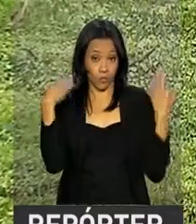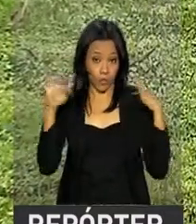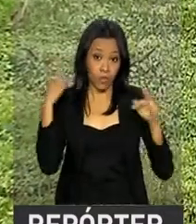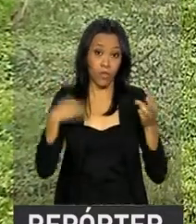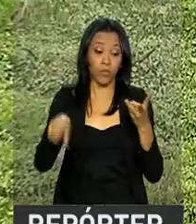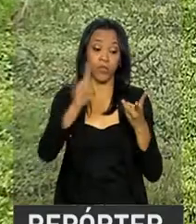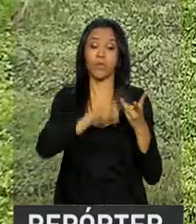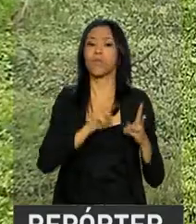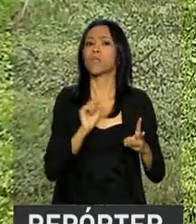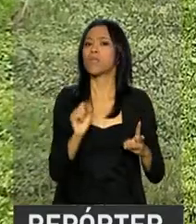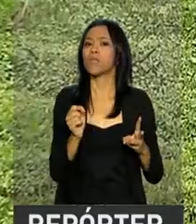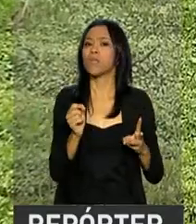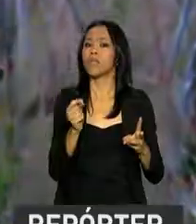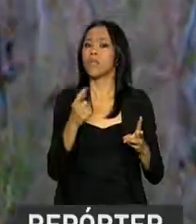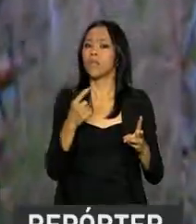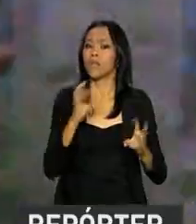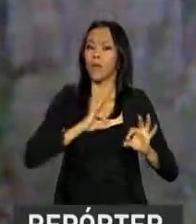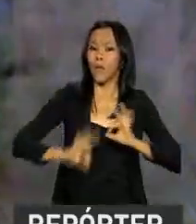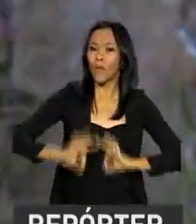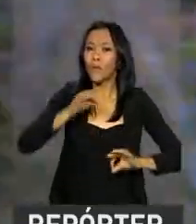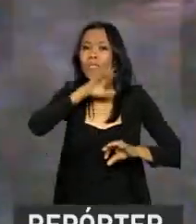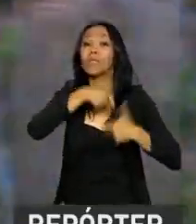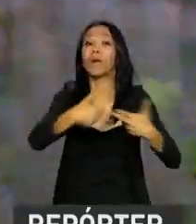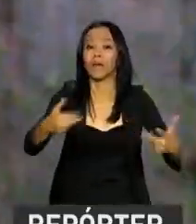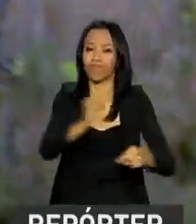à a onça